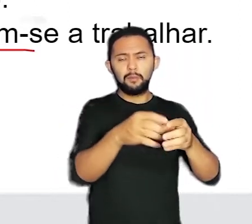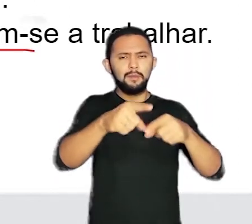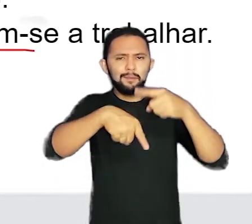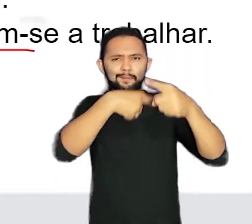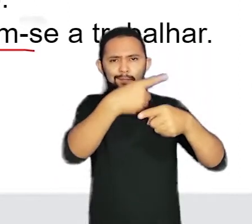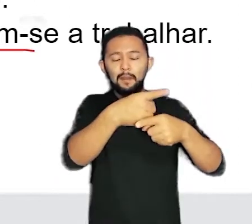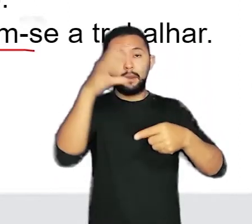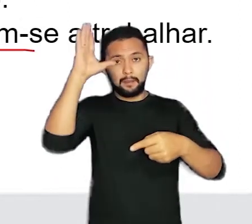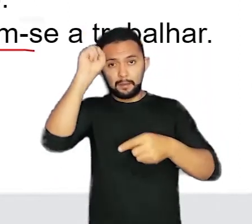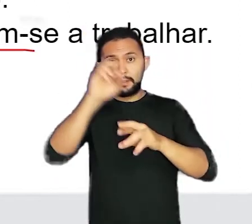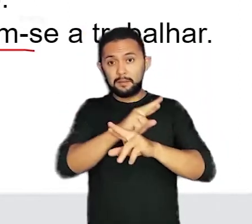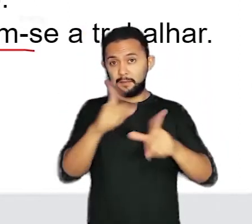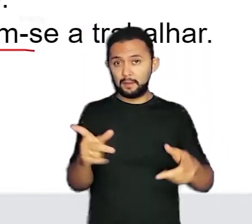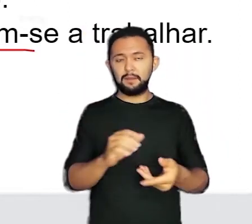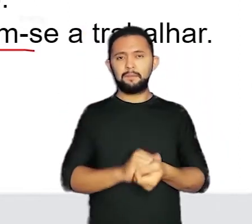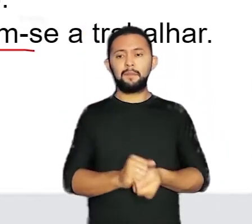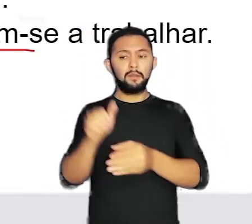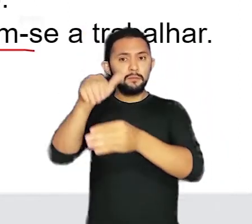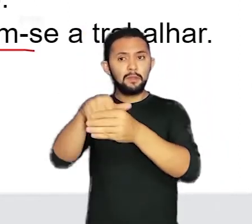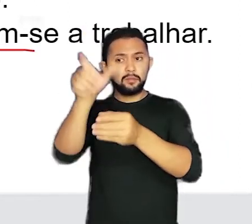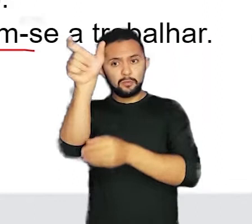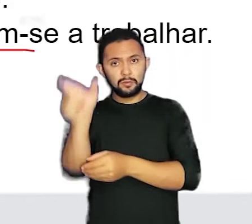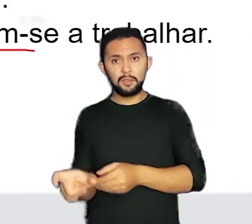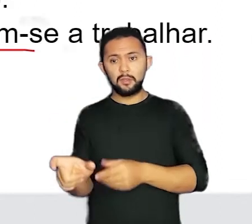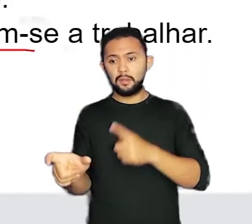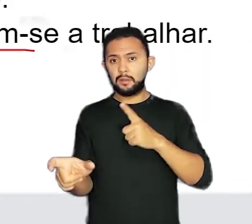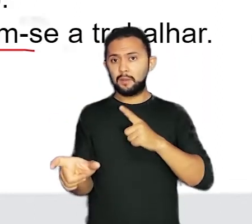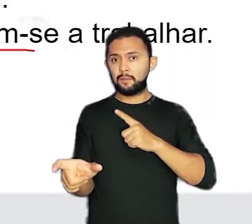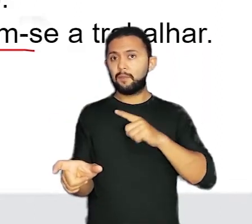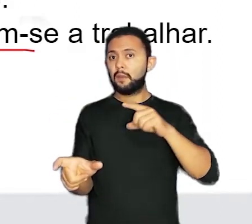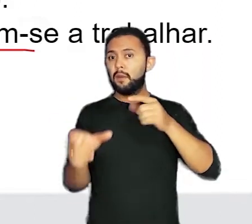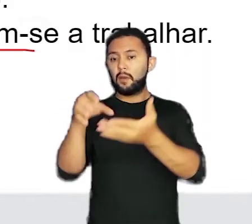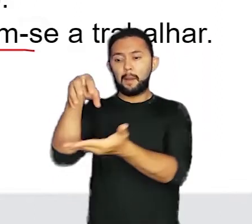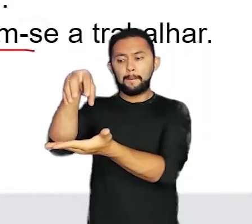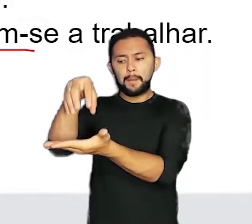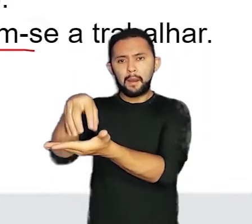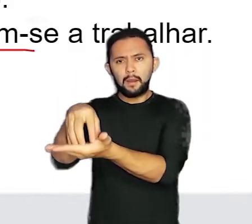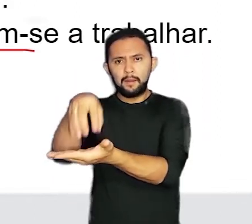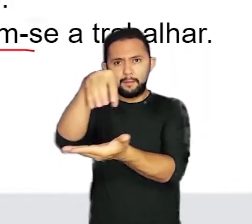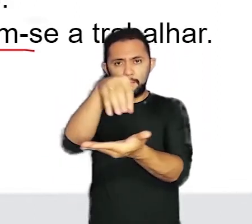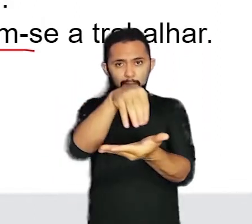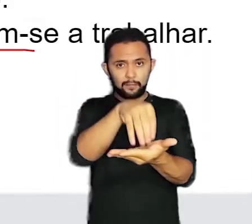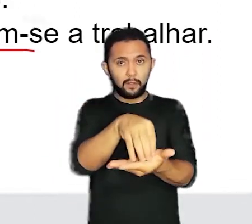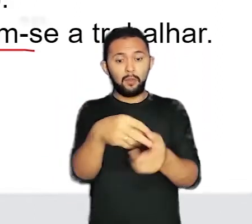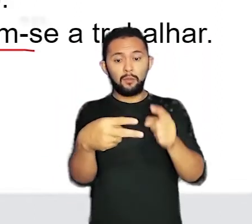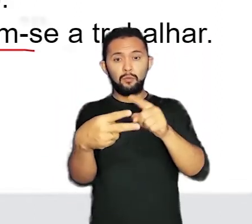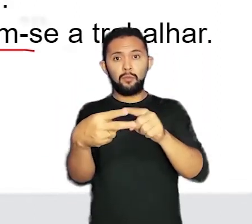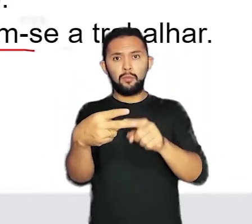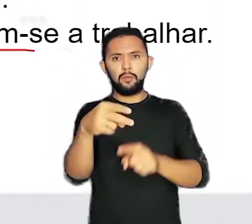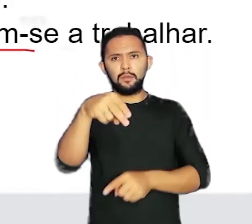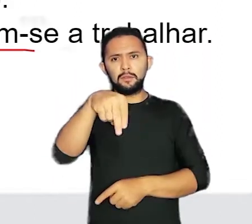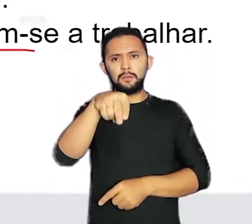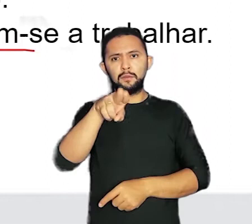um pouquinho, tá? Então, dentro desse sujeito, agora passam a existir mais de uma palavra que é central. Não é somente